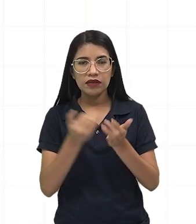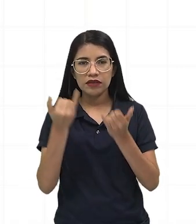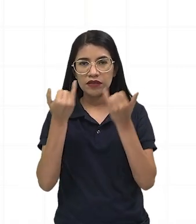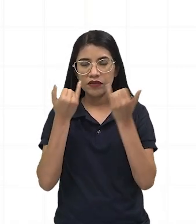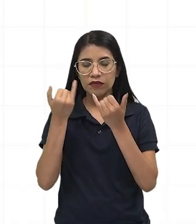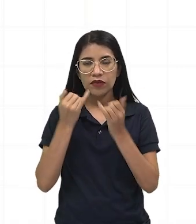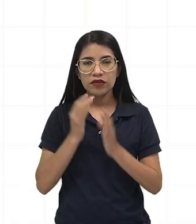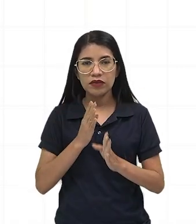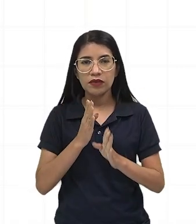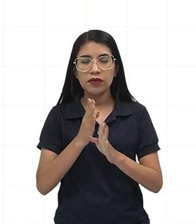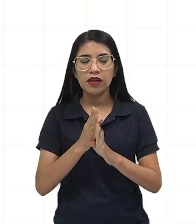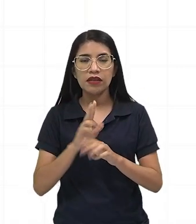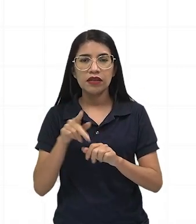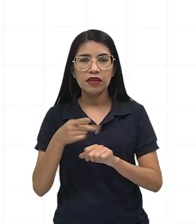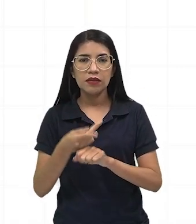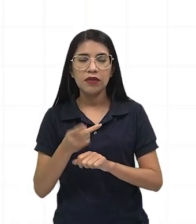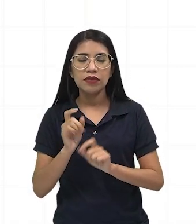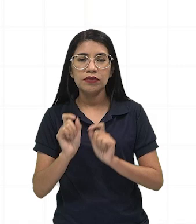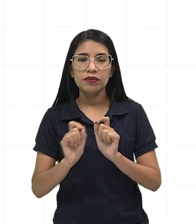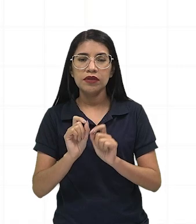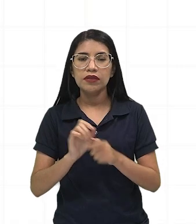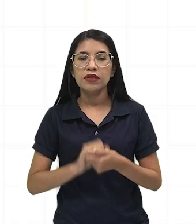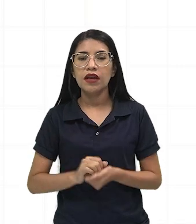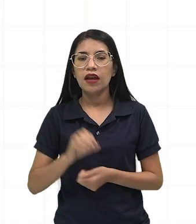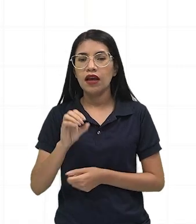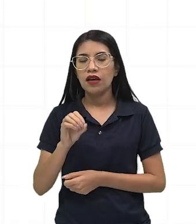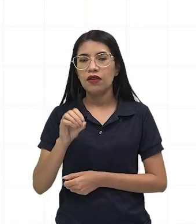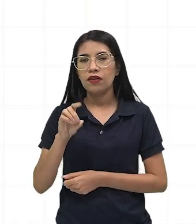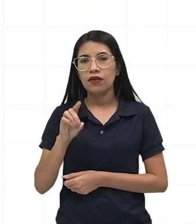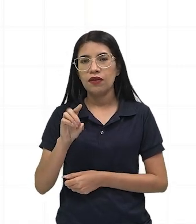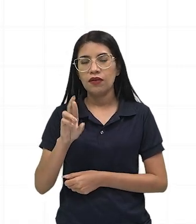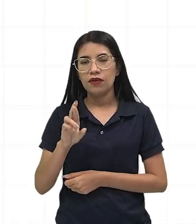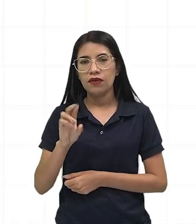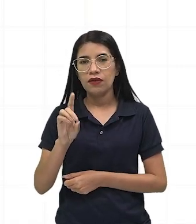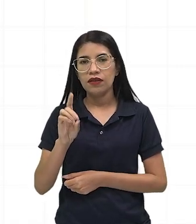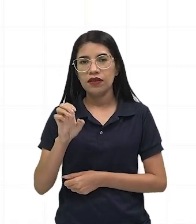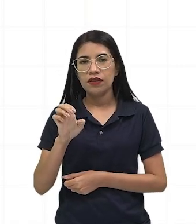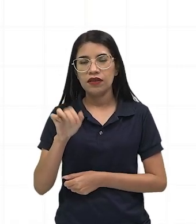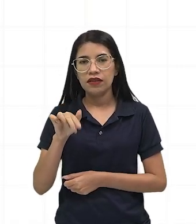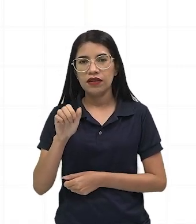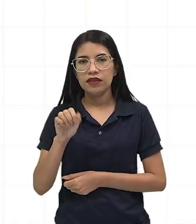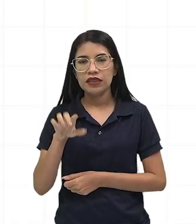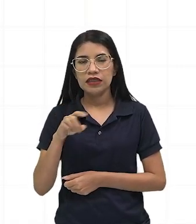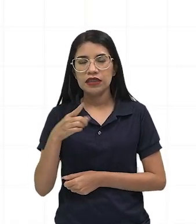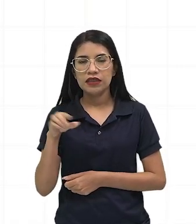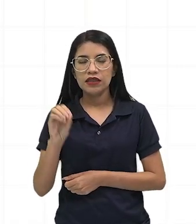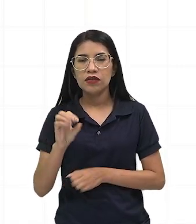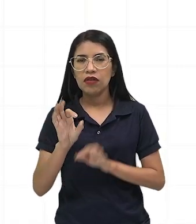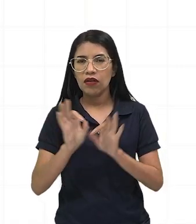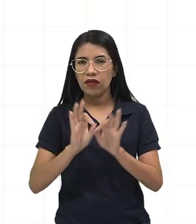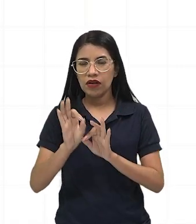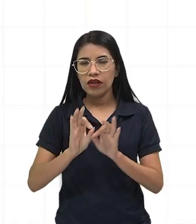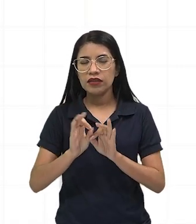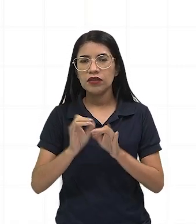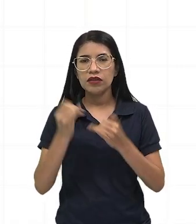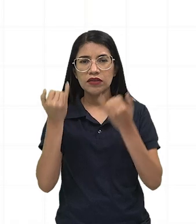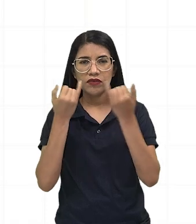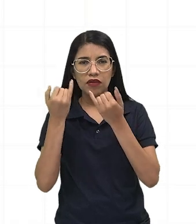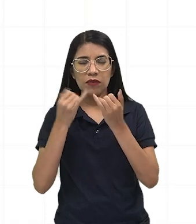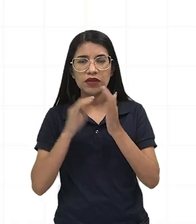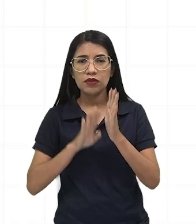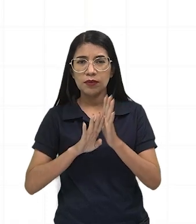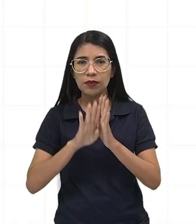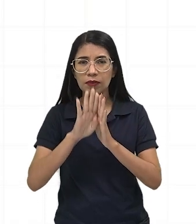a ordenação, olha, apareceu a palavra ordenação, dos dados de forma crescente e